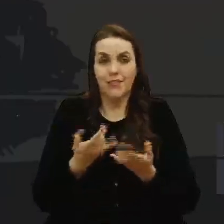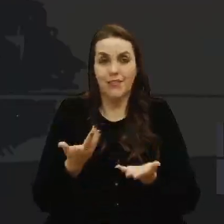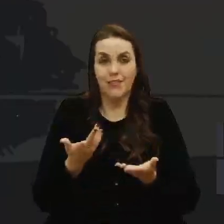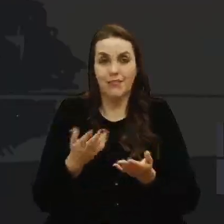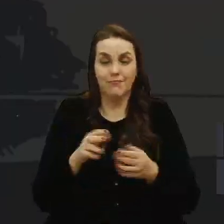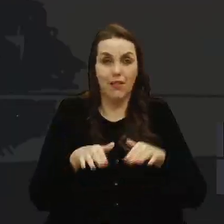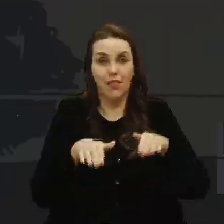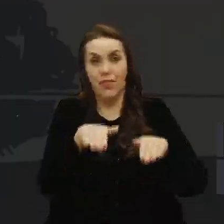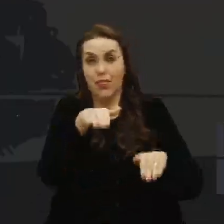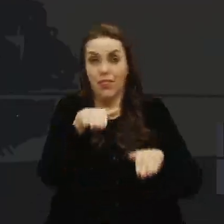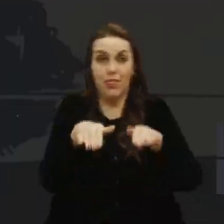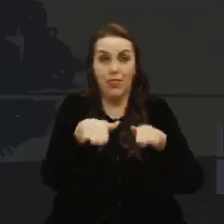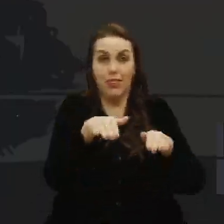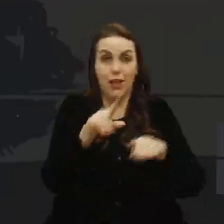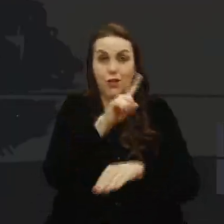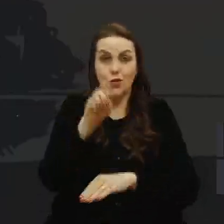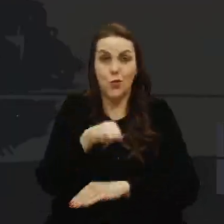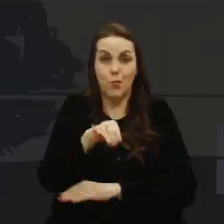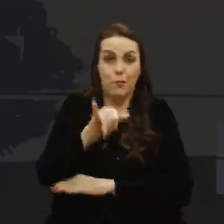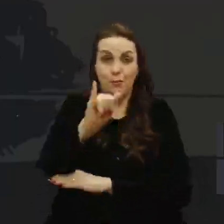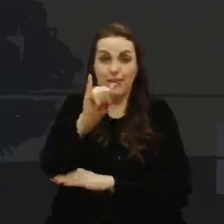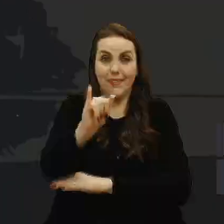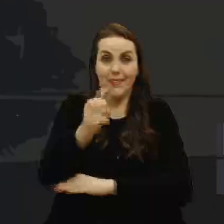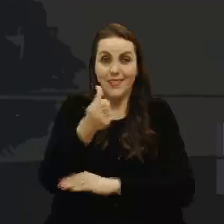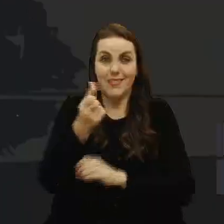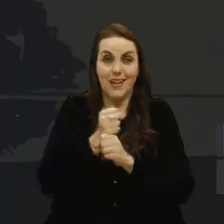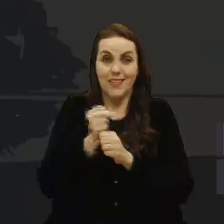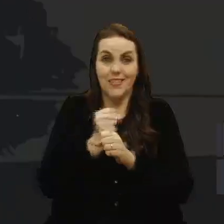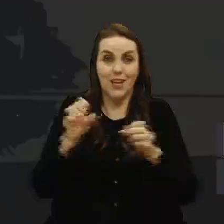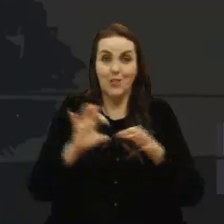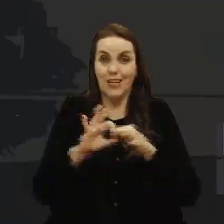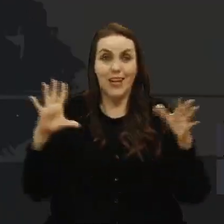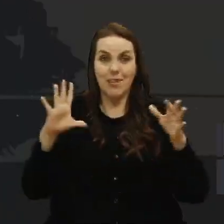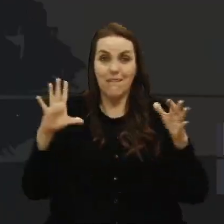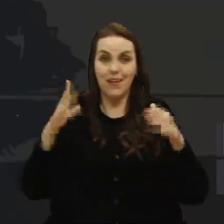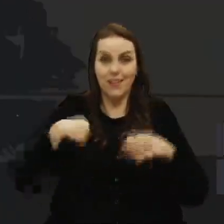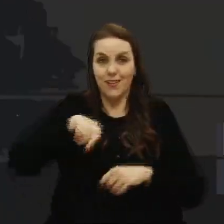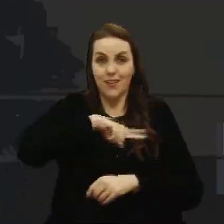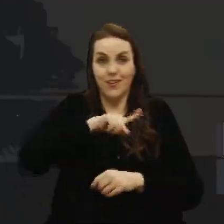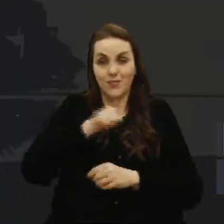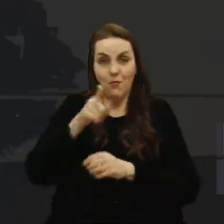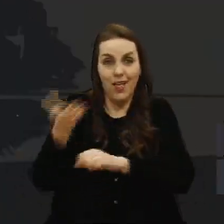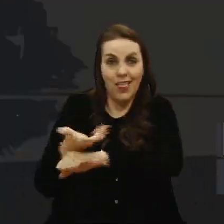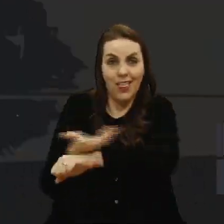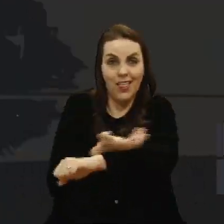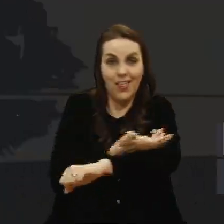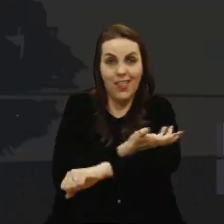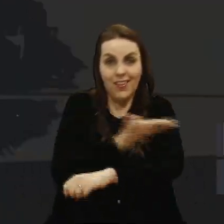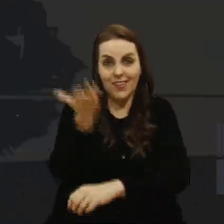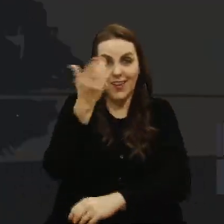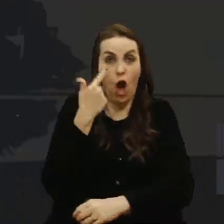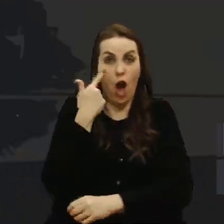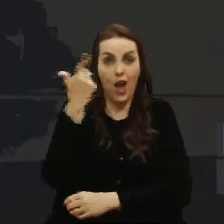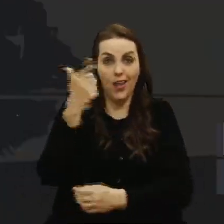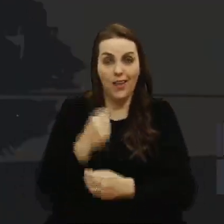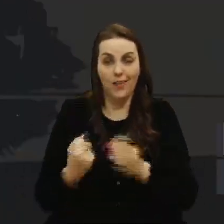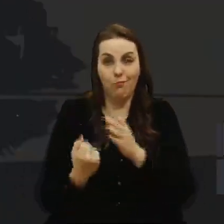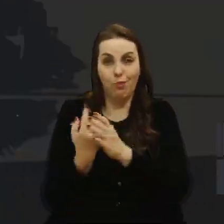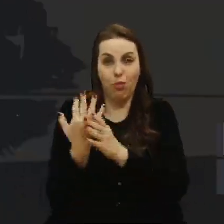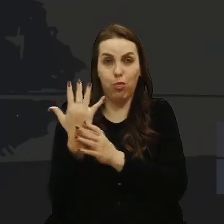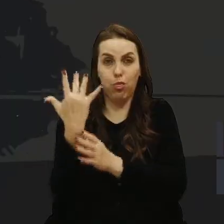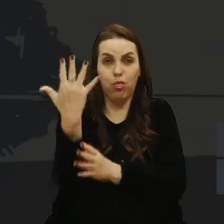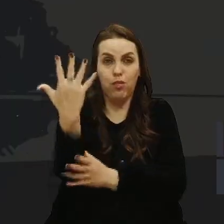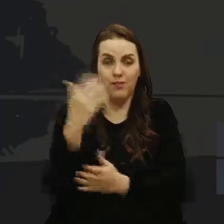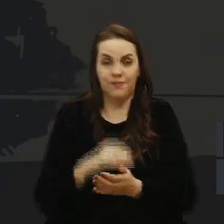Depois de uns 6 anos de zumbi, libertaram nós. Vamos limpar o local. Olha isso. Um matagal.